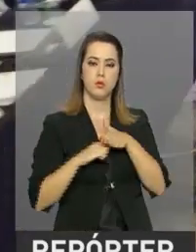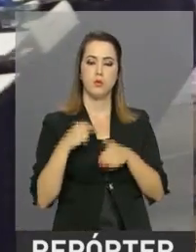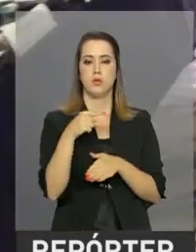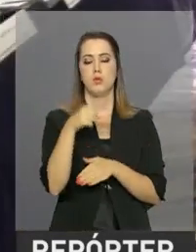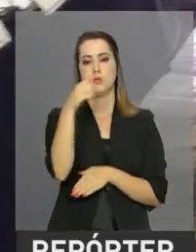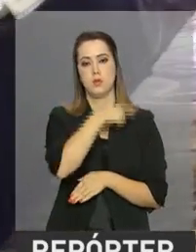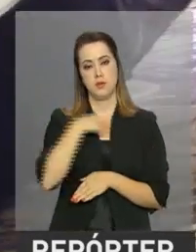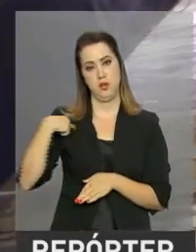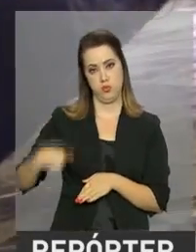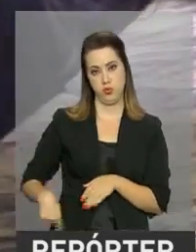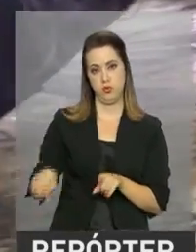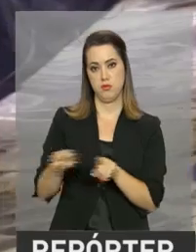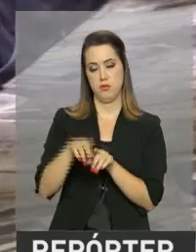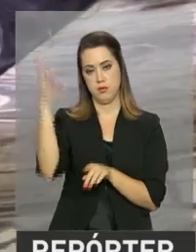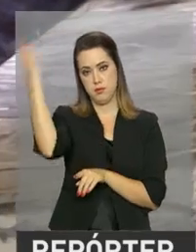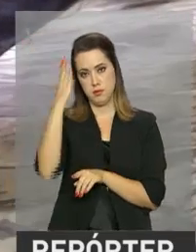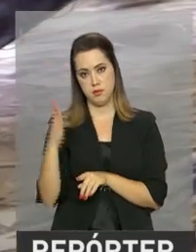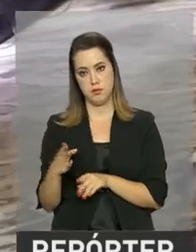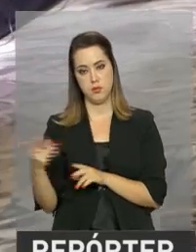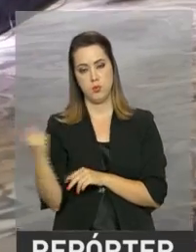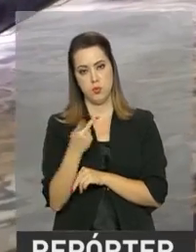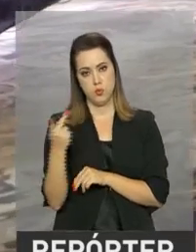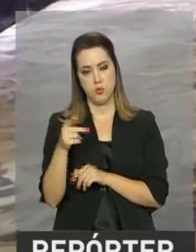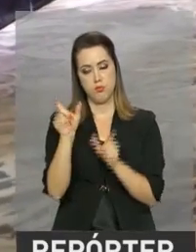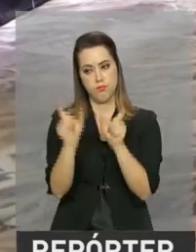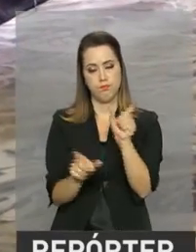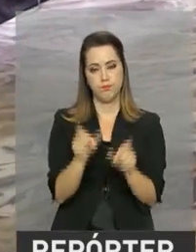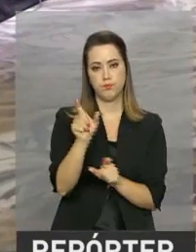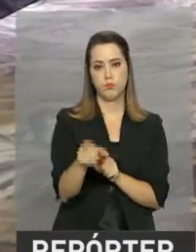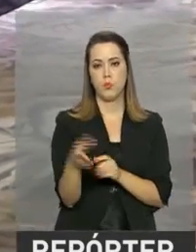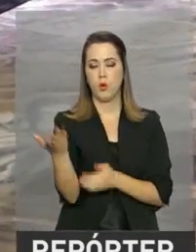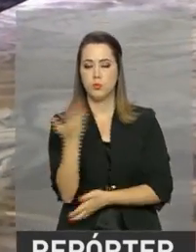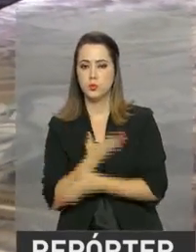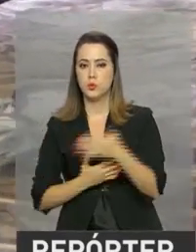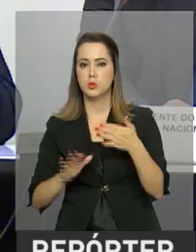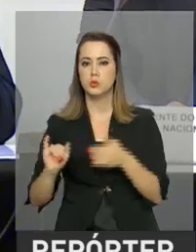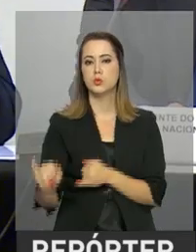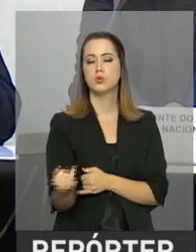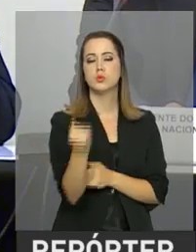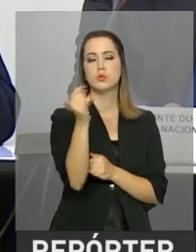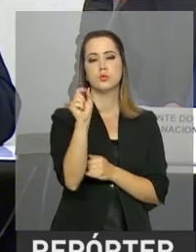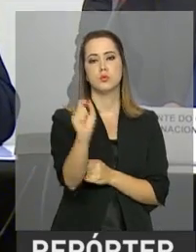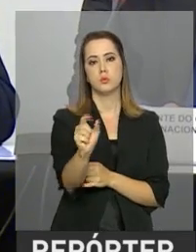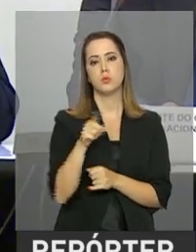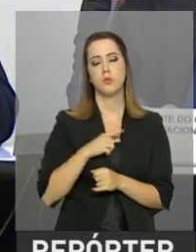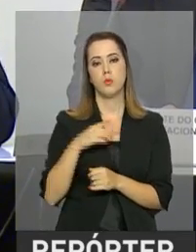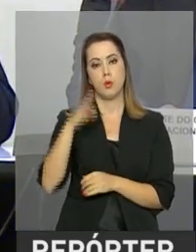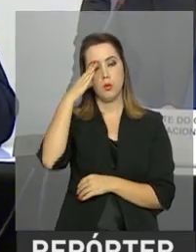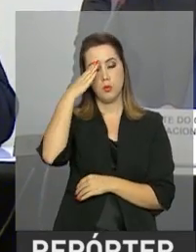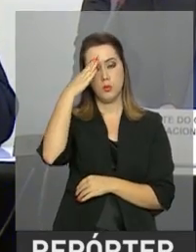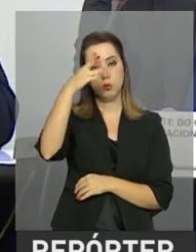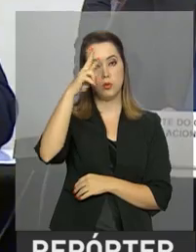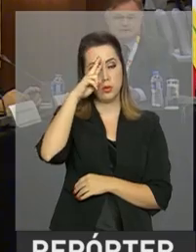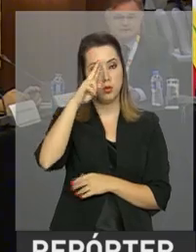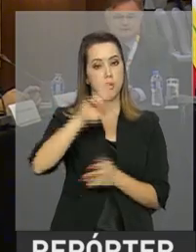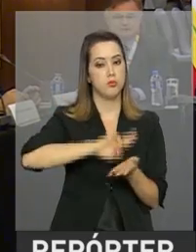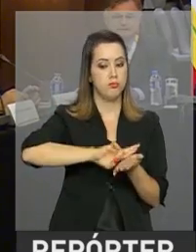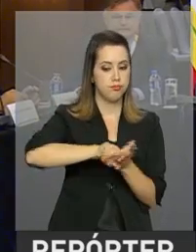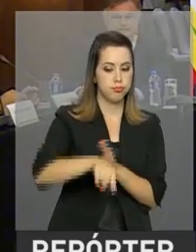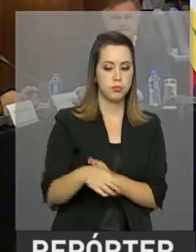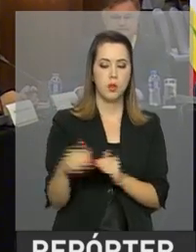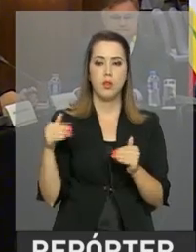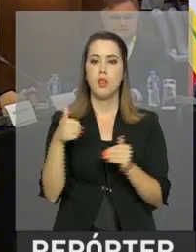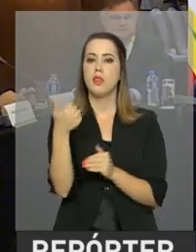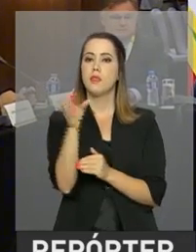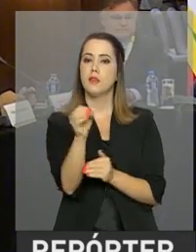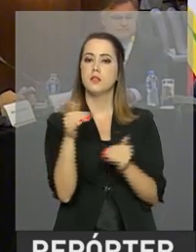e brasileiros que discutiram oportunidades de investimentos entre os dois países. Autoridades de Brasil e China assinaram 10